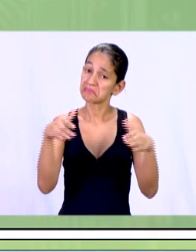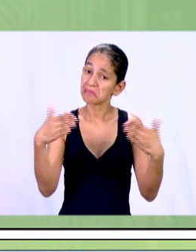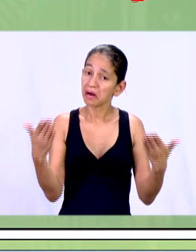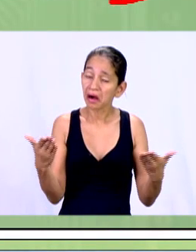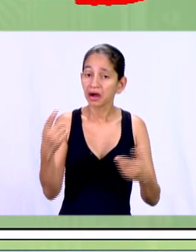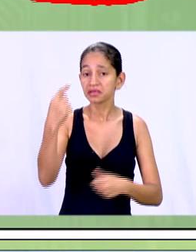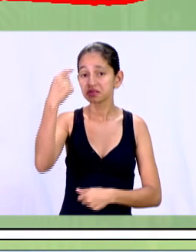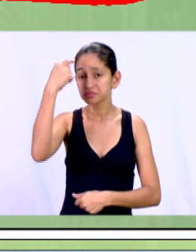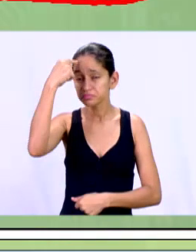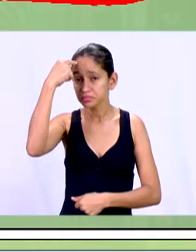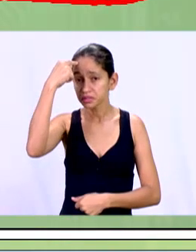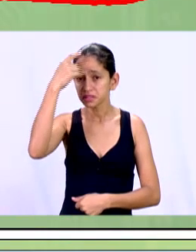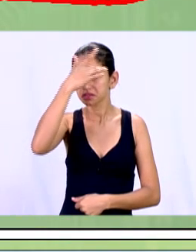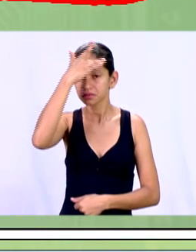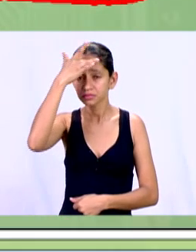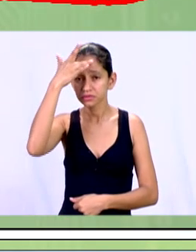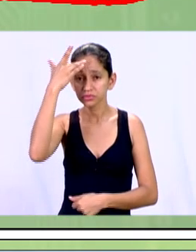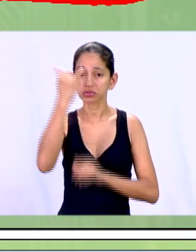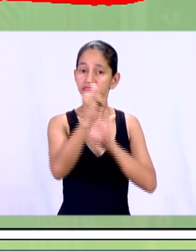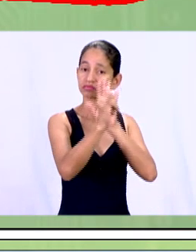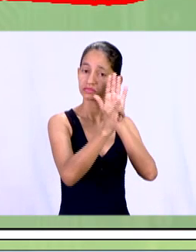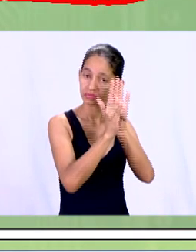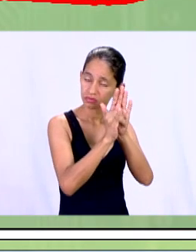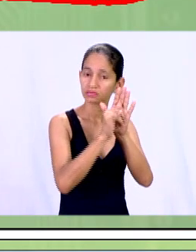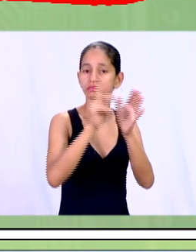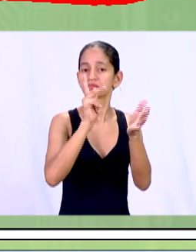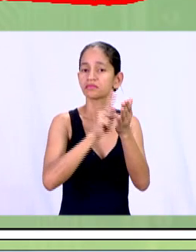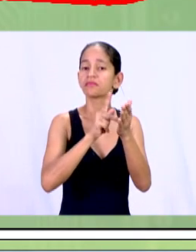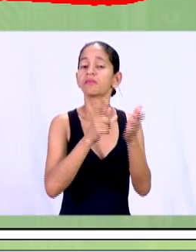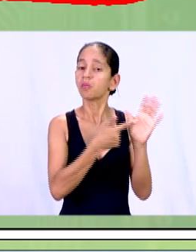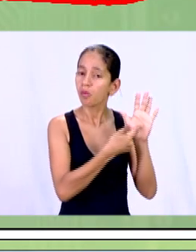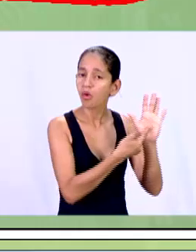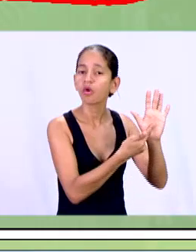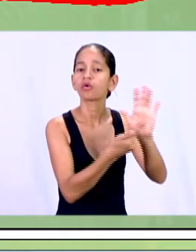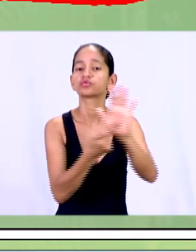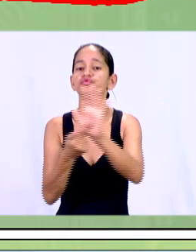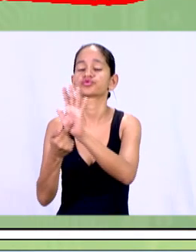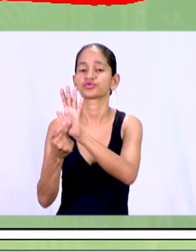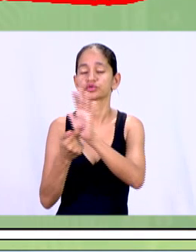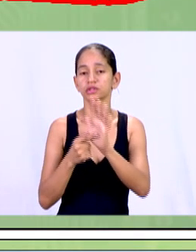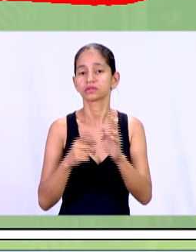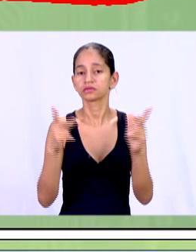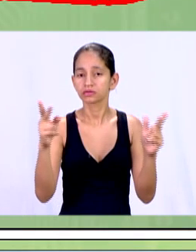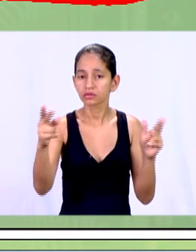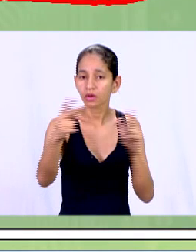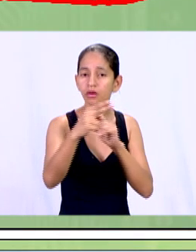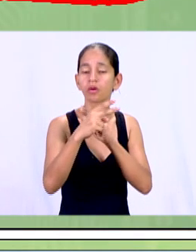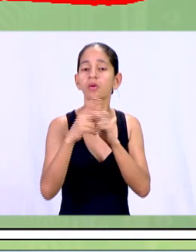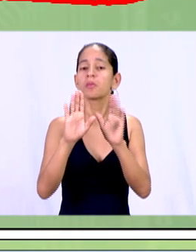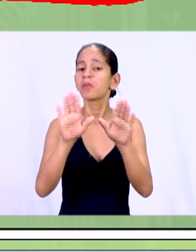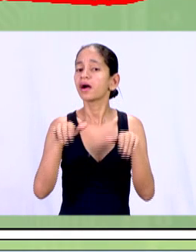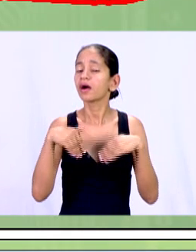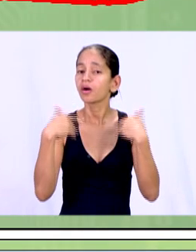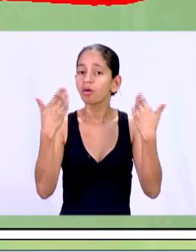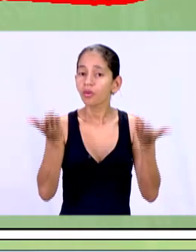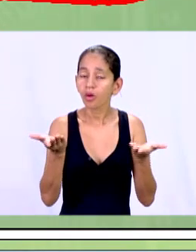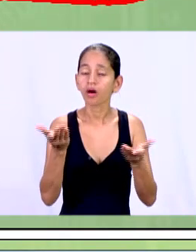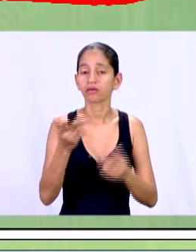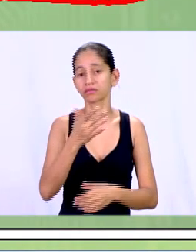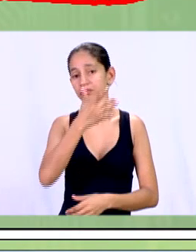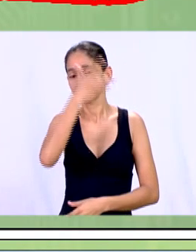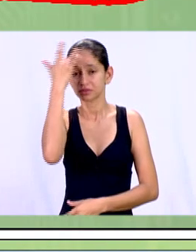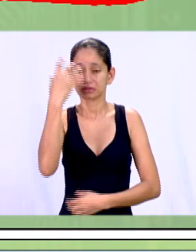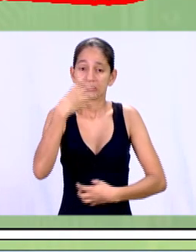possam afirmar sua identidade, né, nessa alteridade. Que alteridade é essa? Do